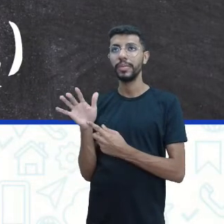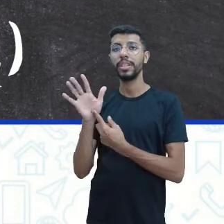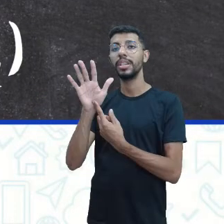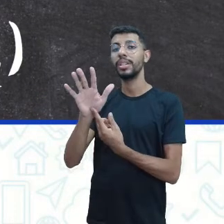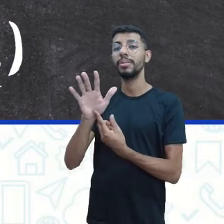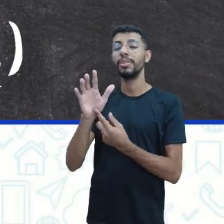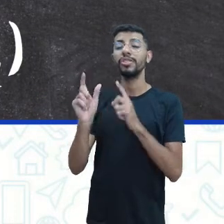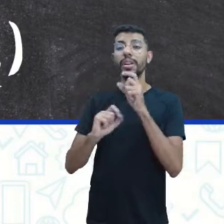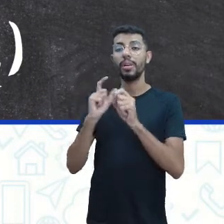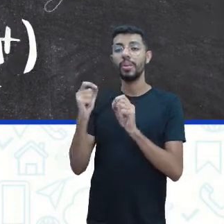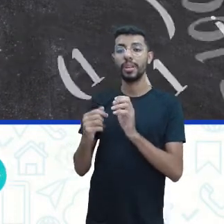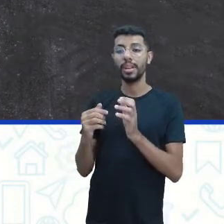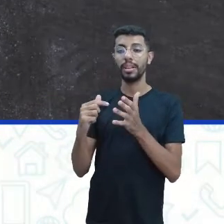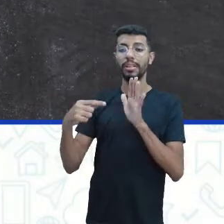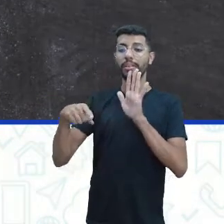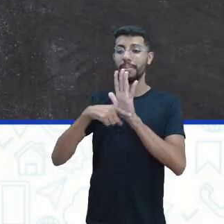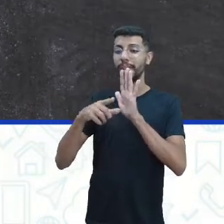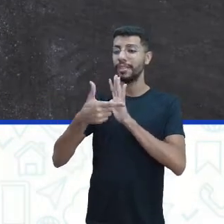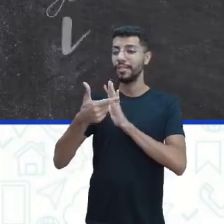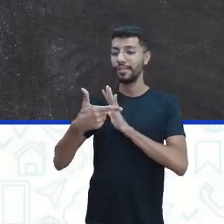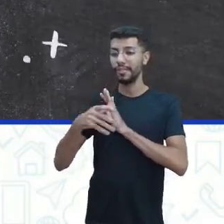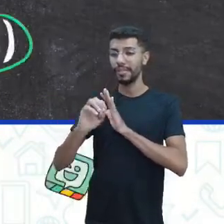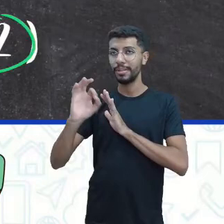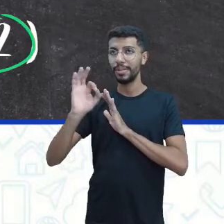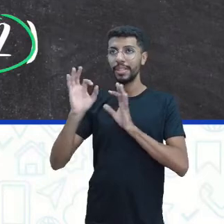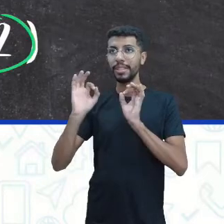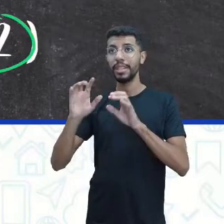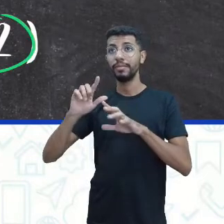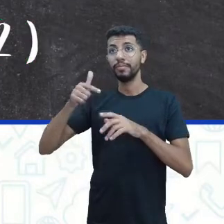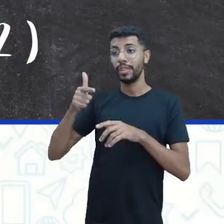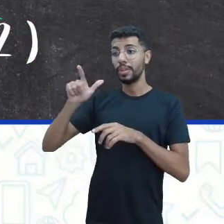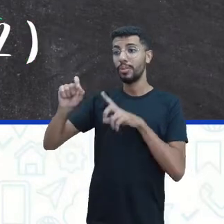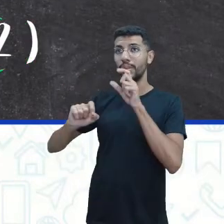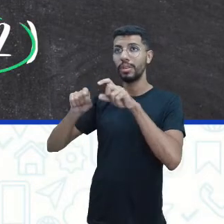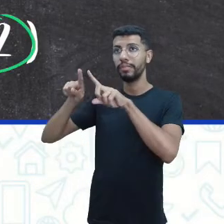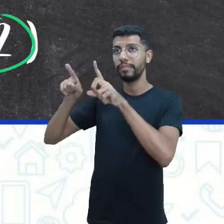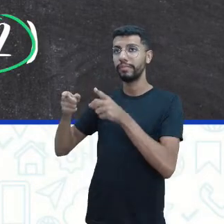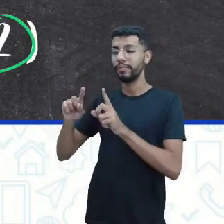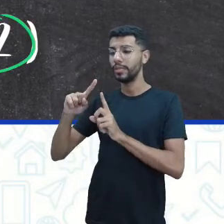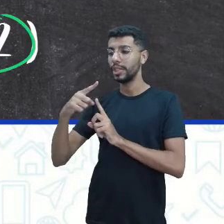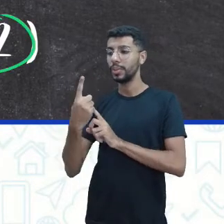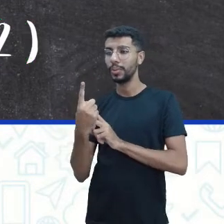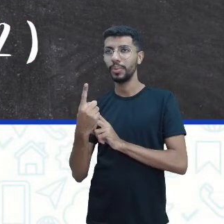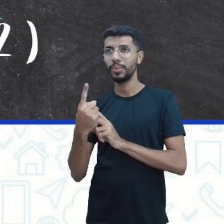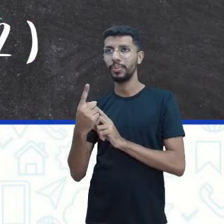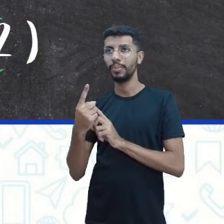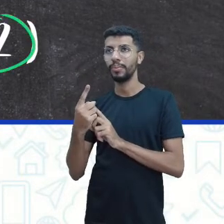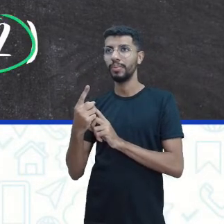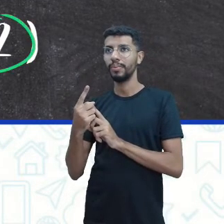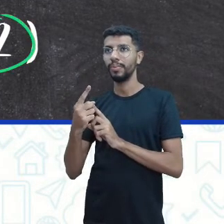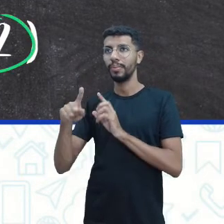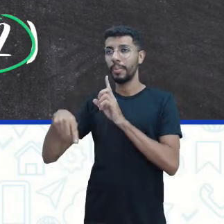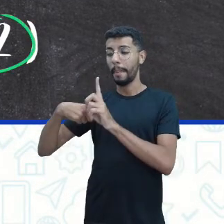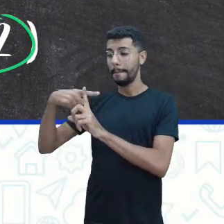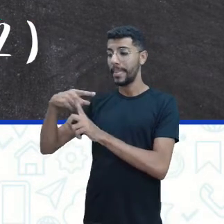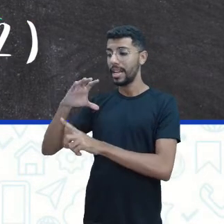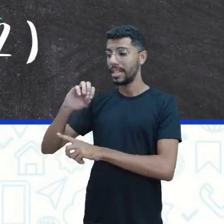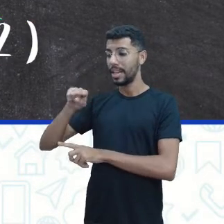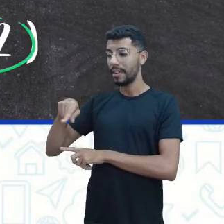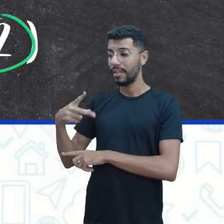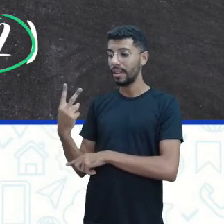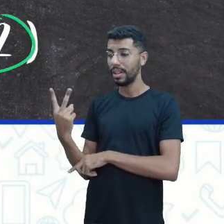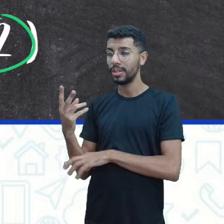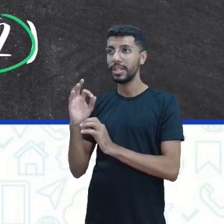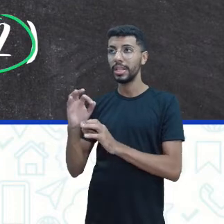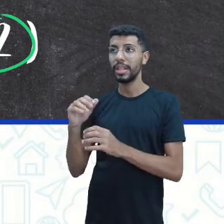desse 20. E o próximo vai ser quem? Adicionando o 0,2, porque a gente vai ter aí